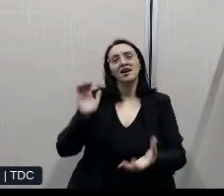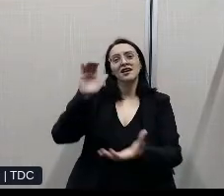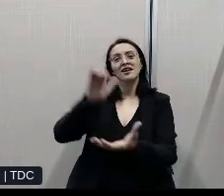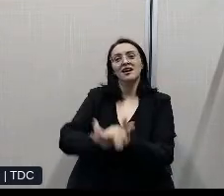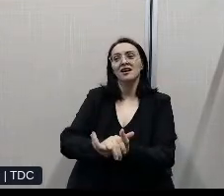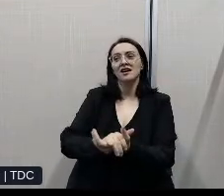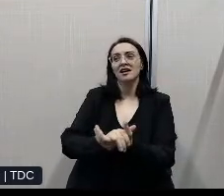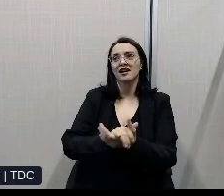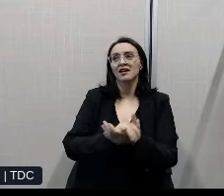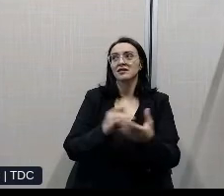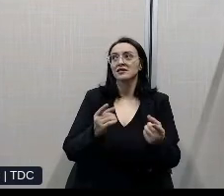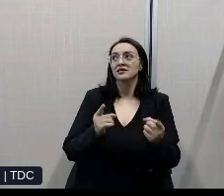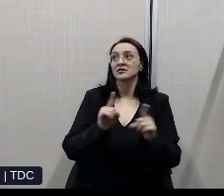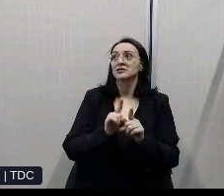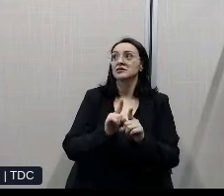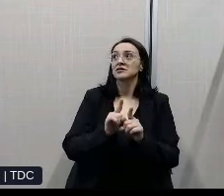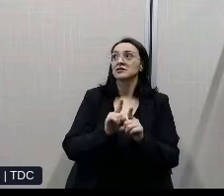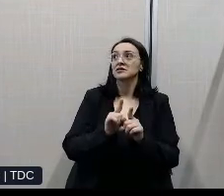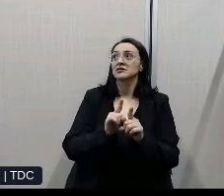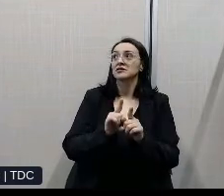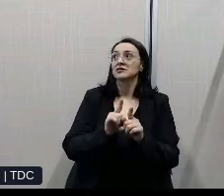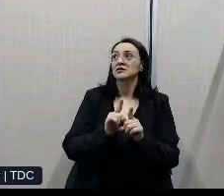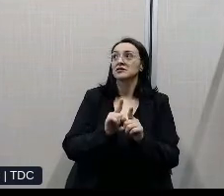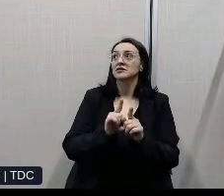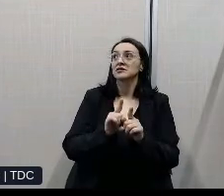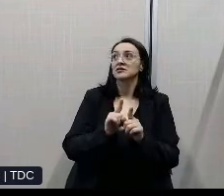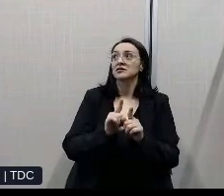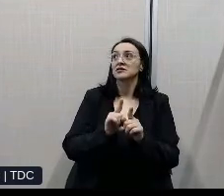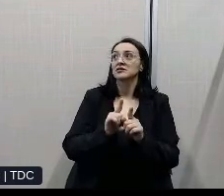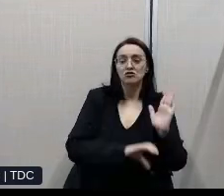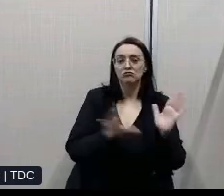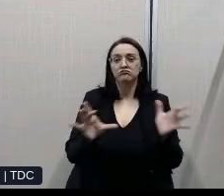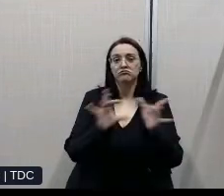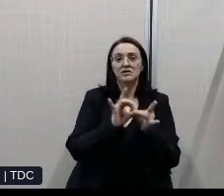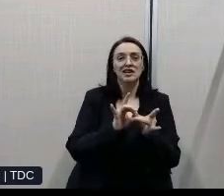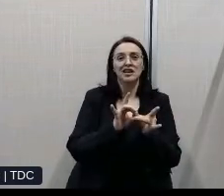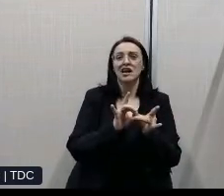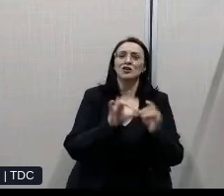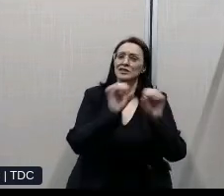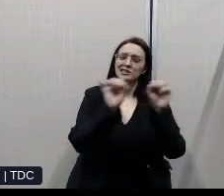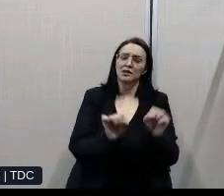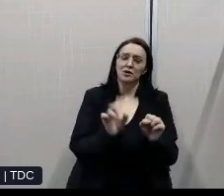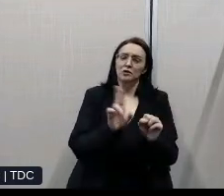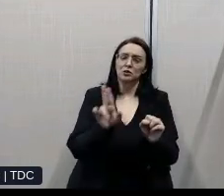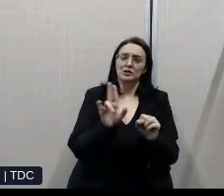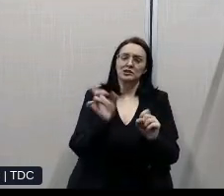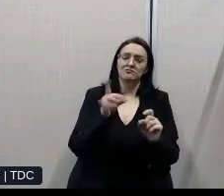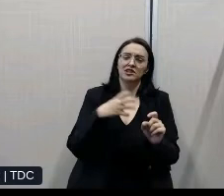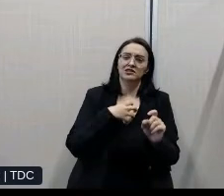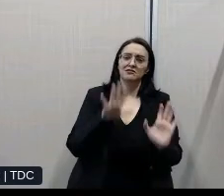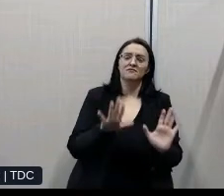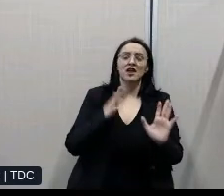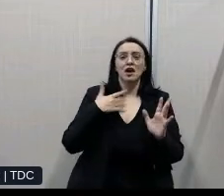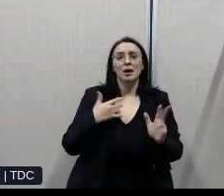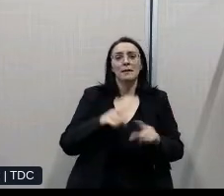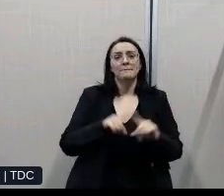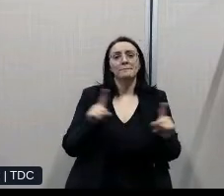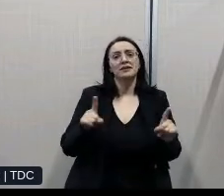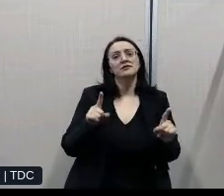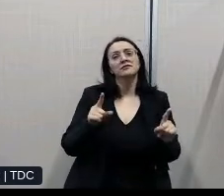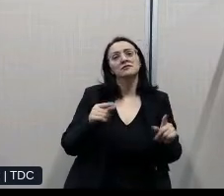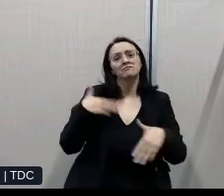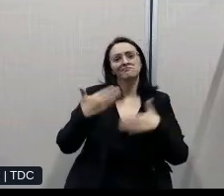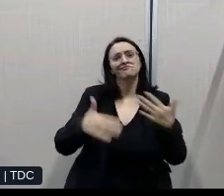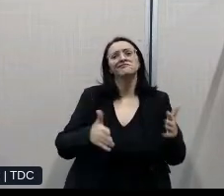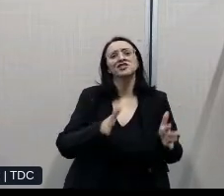de currículos. Eu não trouxe o nome do sistema porque ele já não está mais sendo usado dessa forma, mas no início, eu